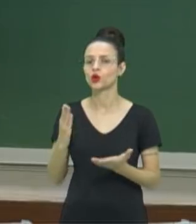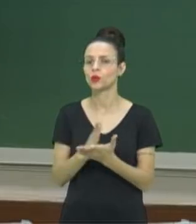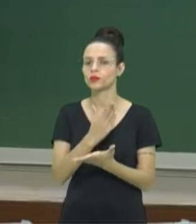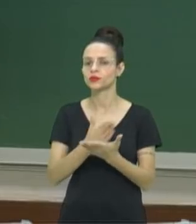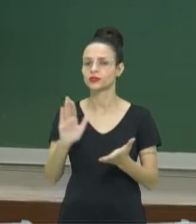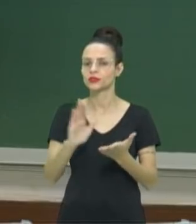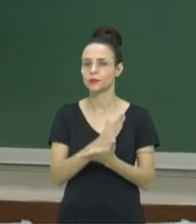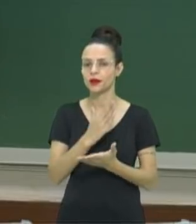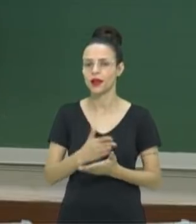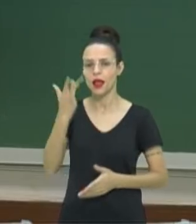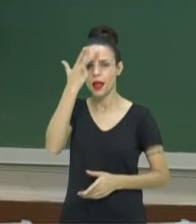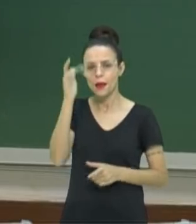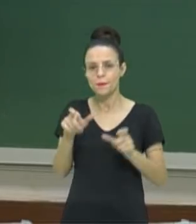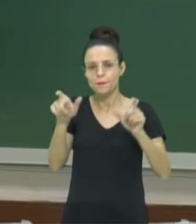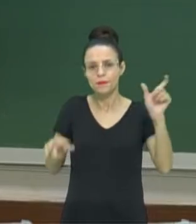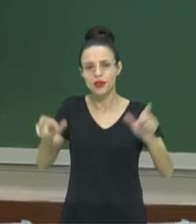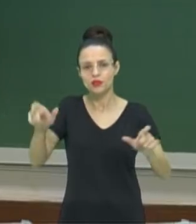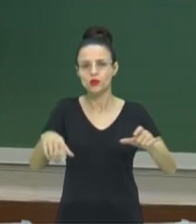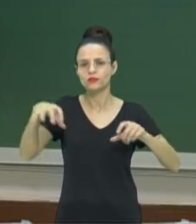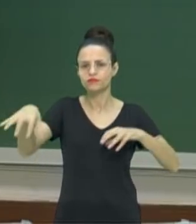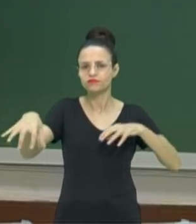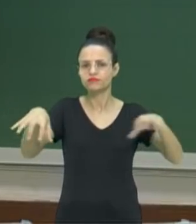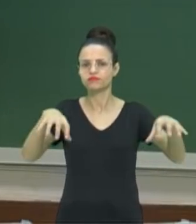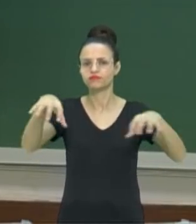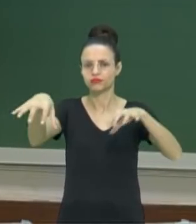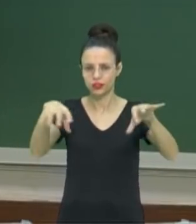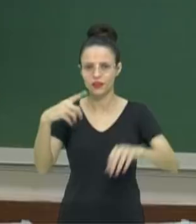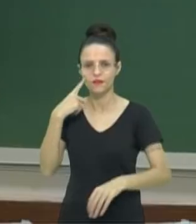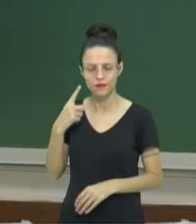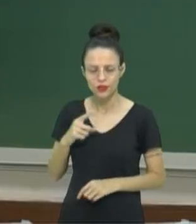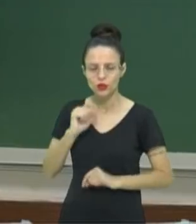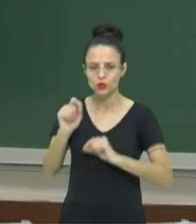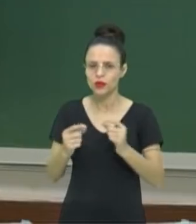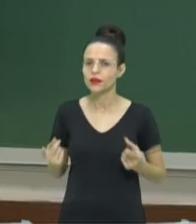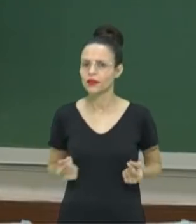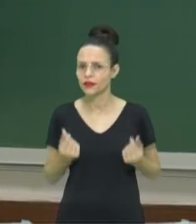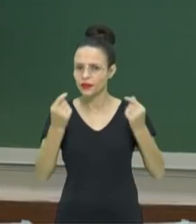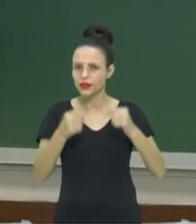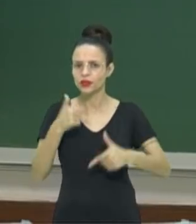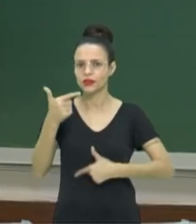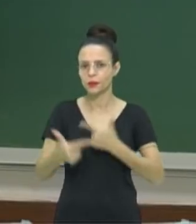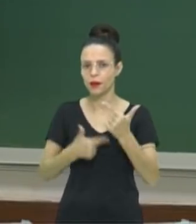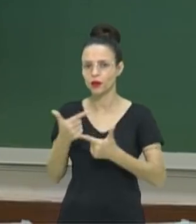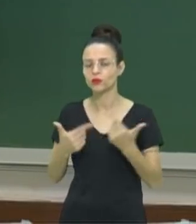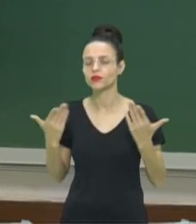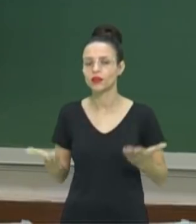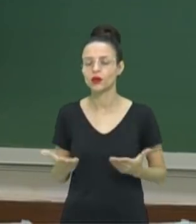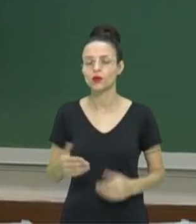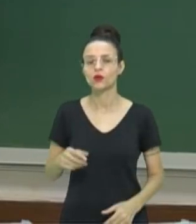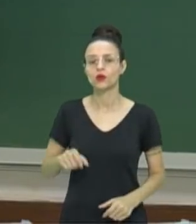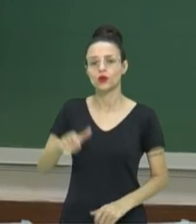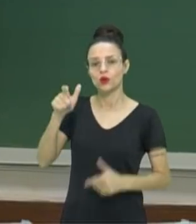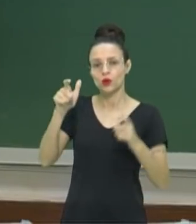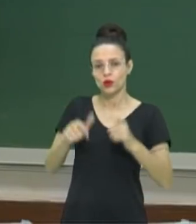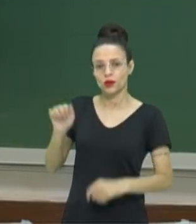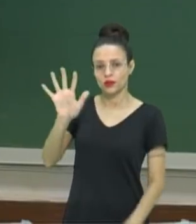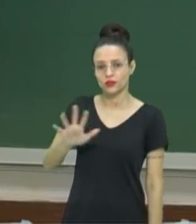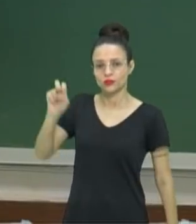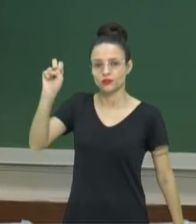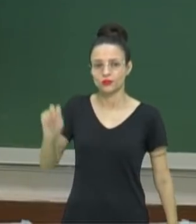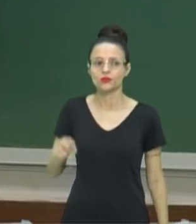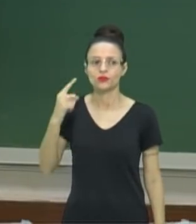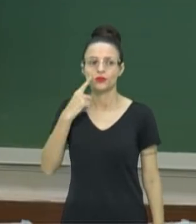ocupação das pessoas por setores? Então, vimos lá a produção de riquezas e o trabalho. Então, na região sul, tá ali,